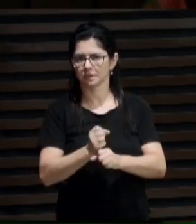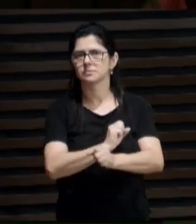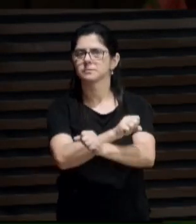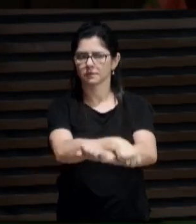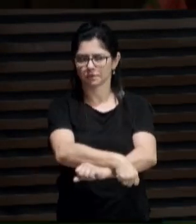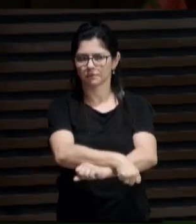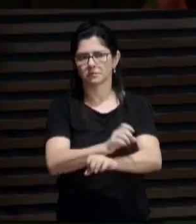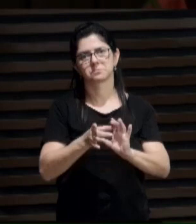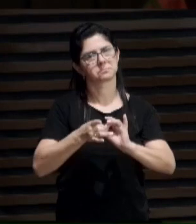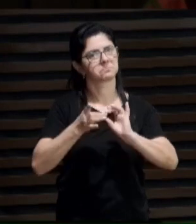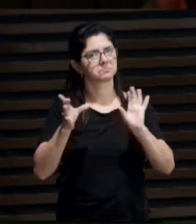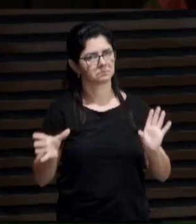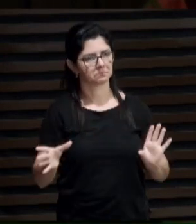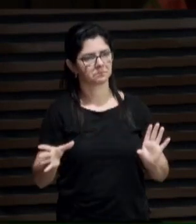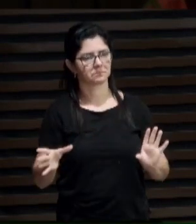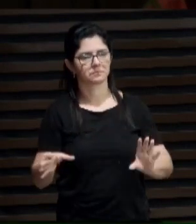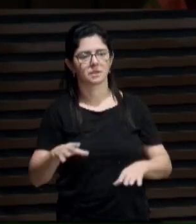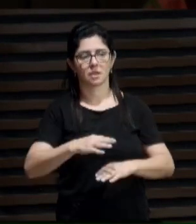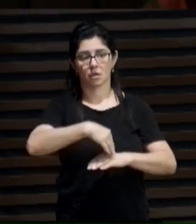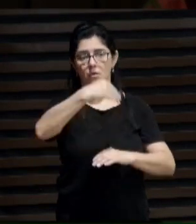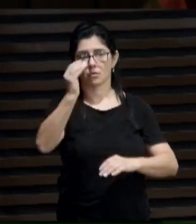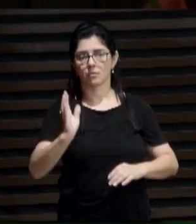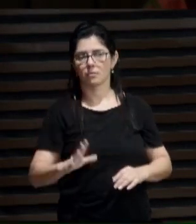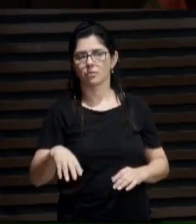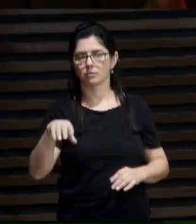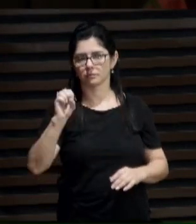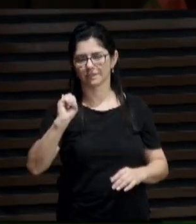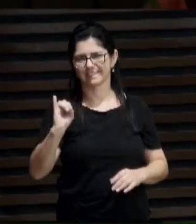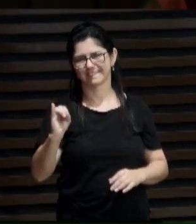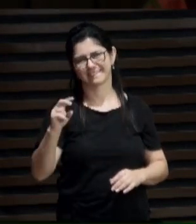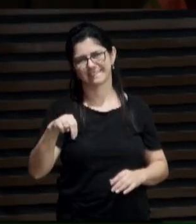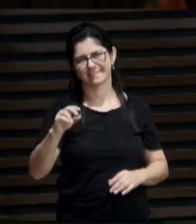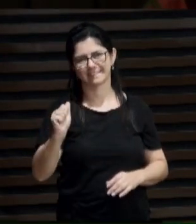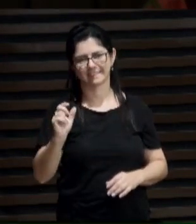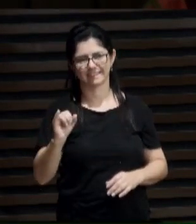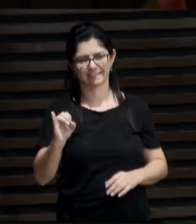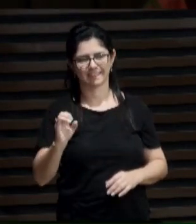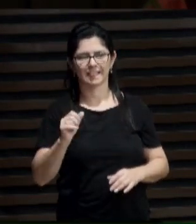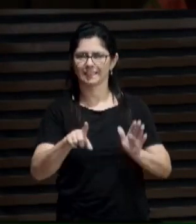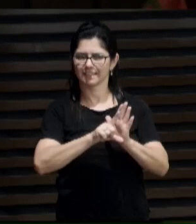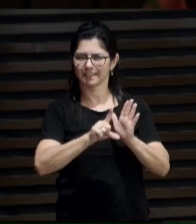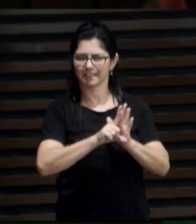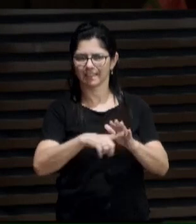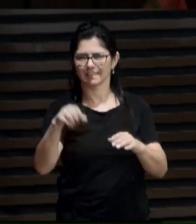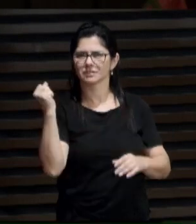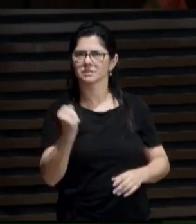libertou. No Monte Sinai, instituiu as leis e sacrifícios